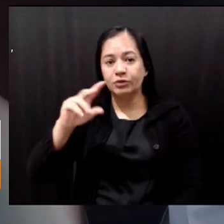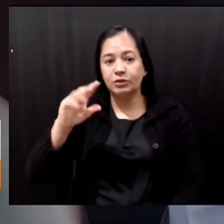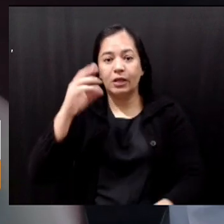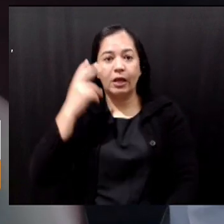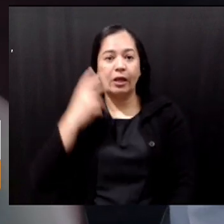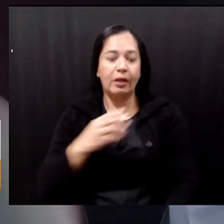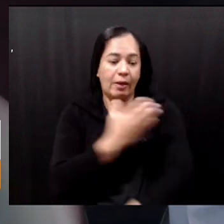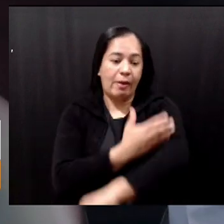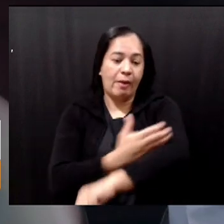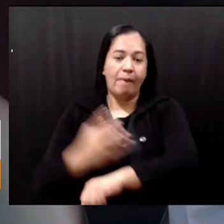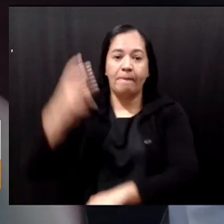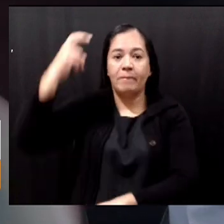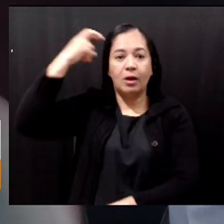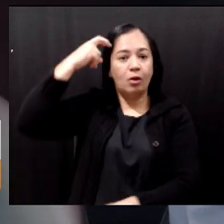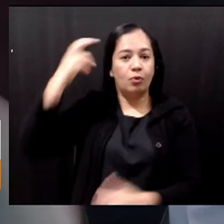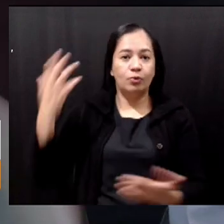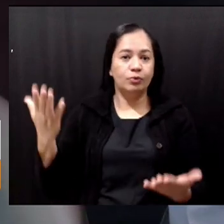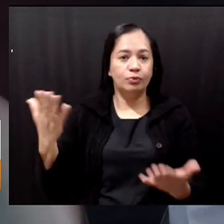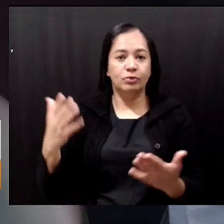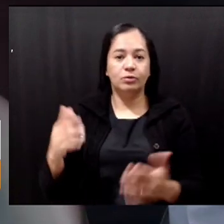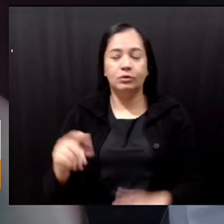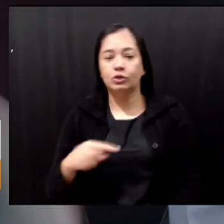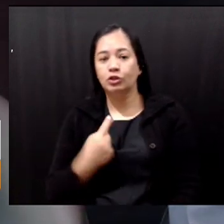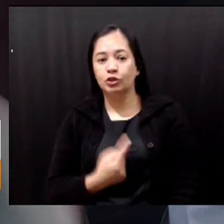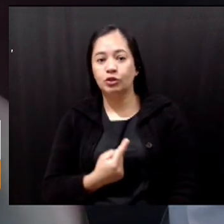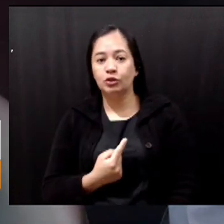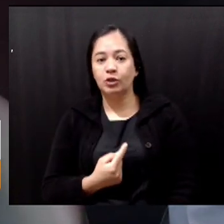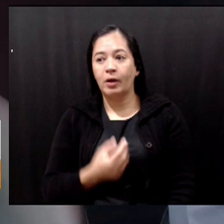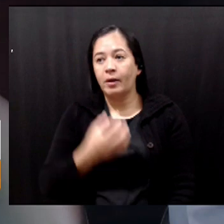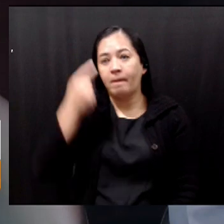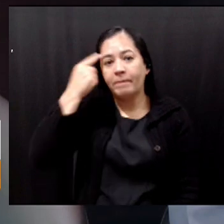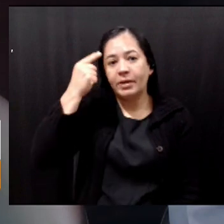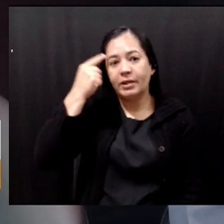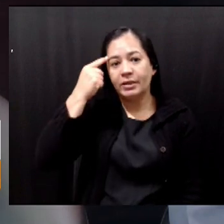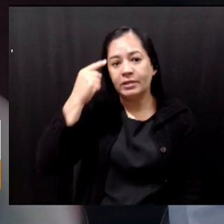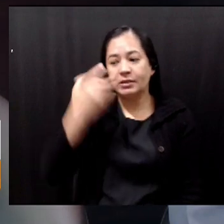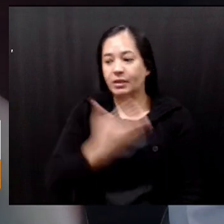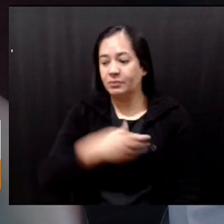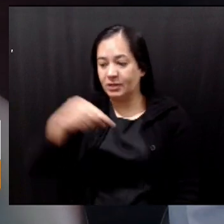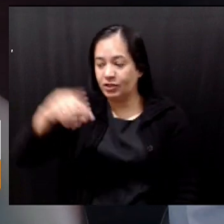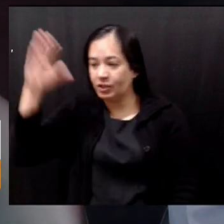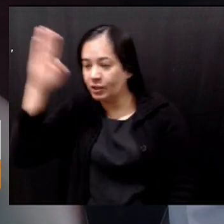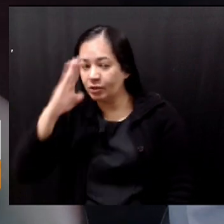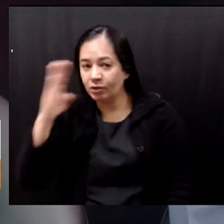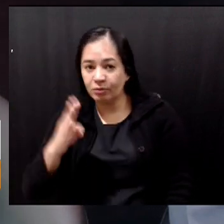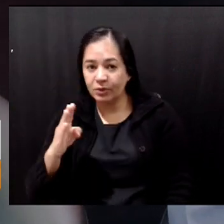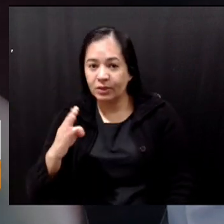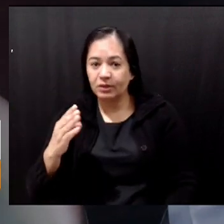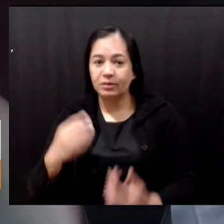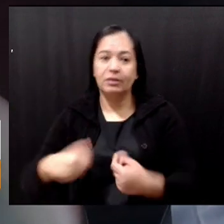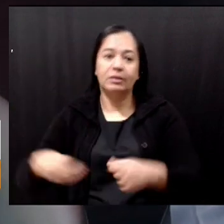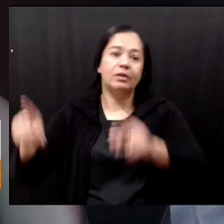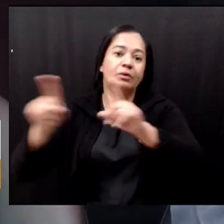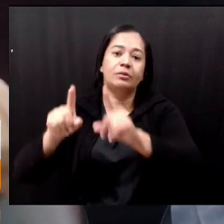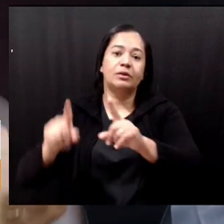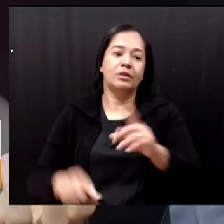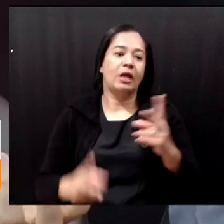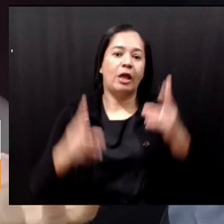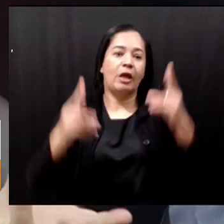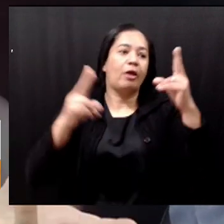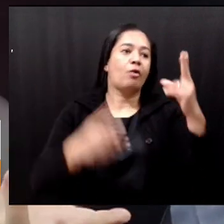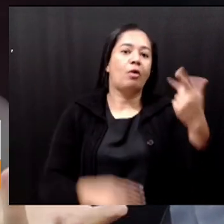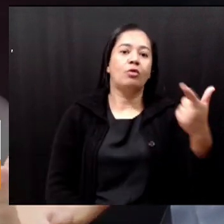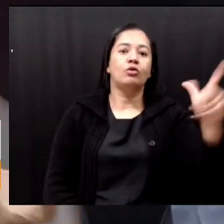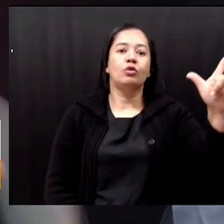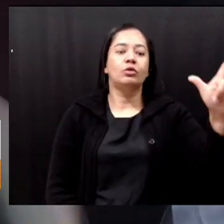Uhum. repente, o que é considerado amizade para o brasileiro, não necessariamente é a mesma amizade que um sujeito que mora no